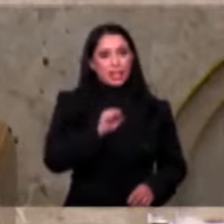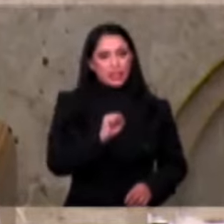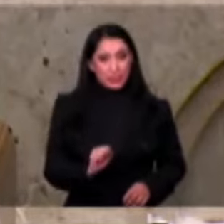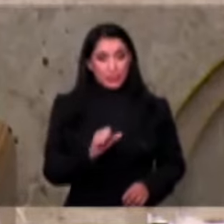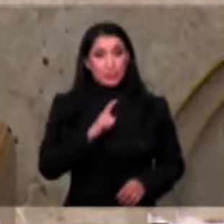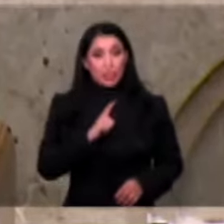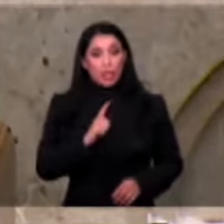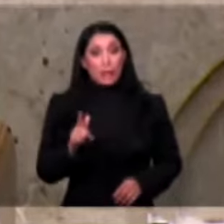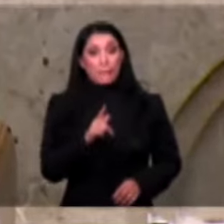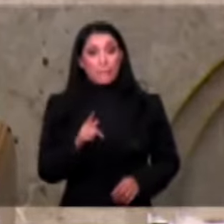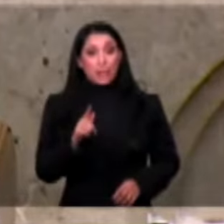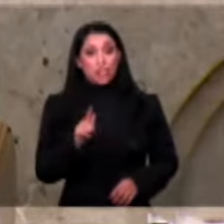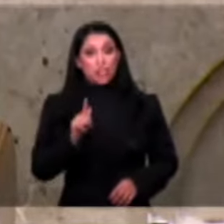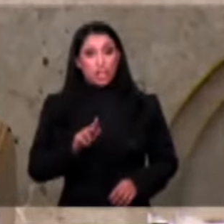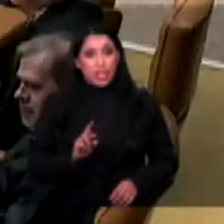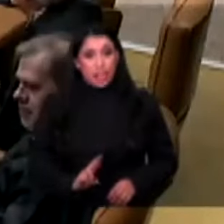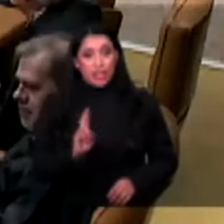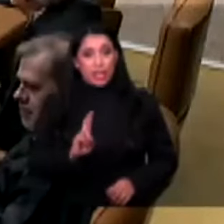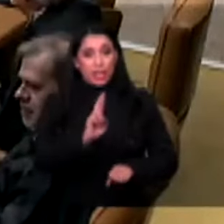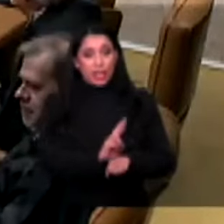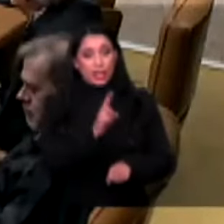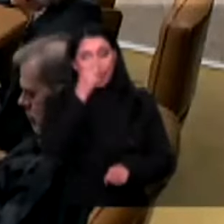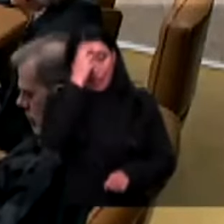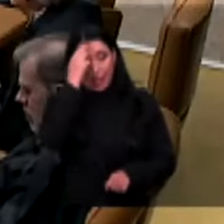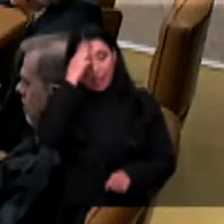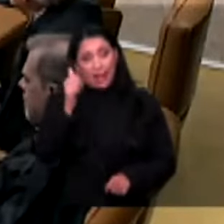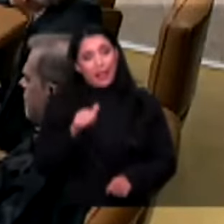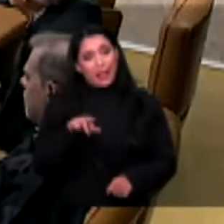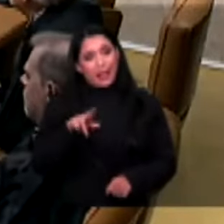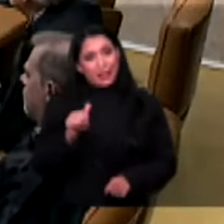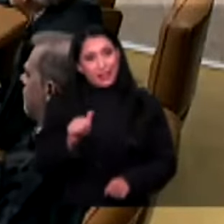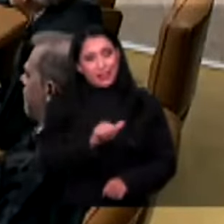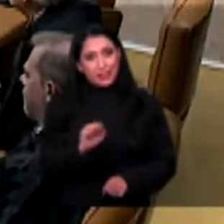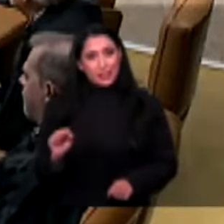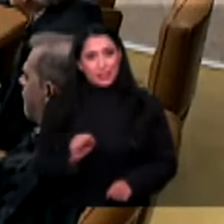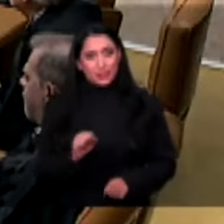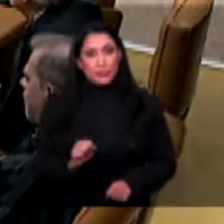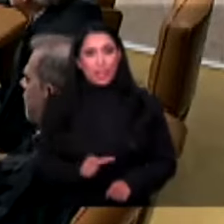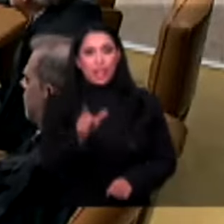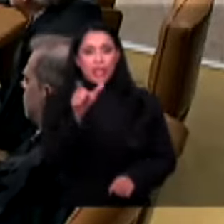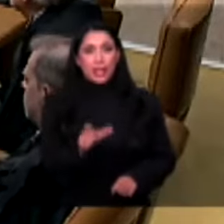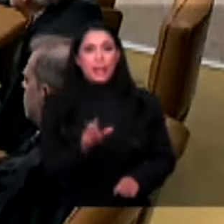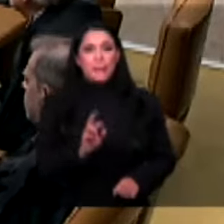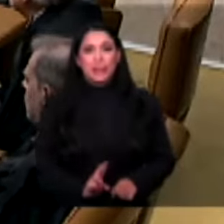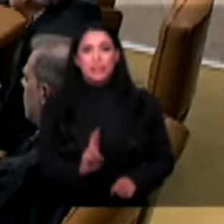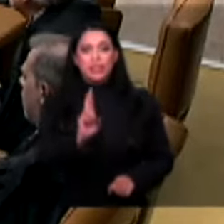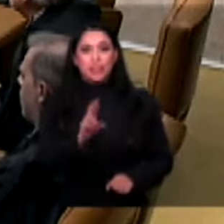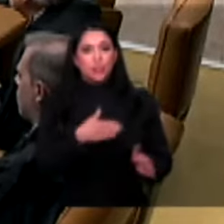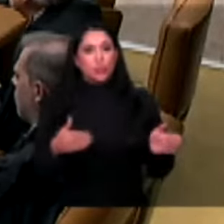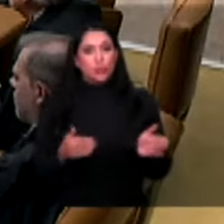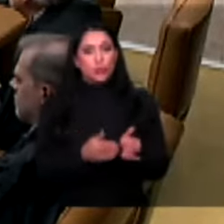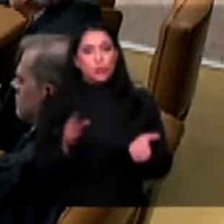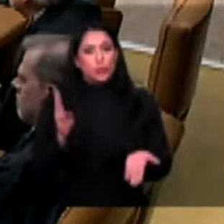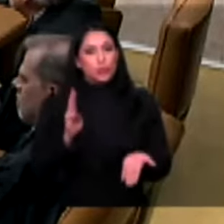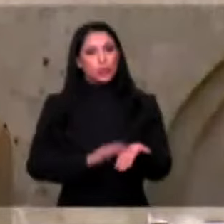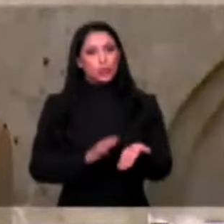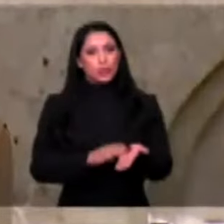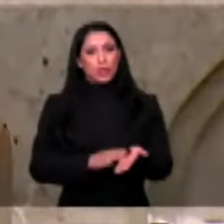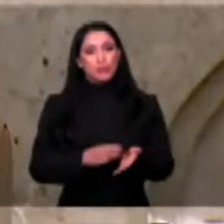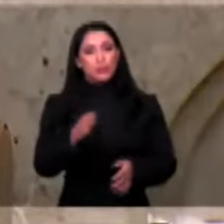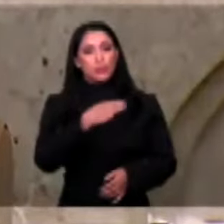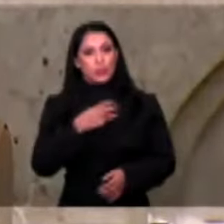da República, doutora ao Antônio Augusto Brandão de Aras, na pessoa de quem cumprimento os membros do Ministério